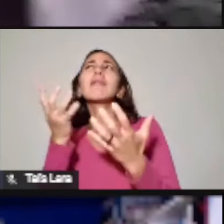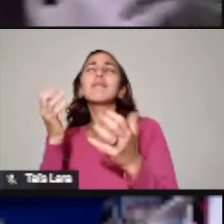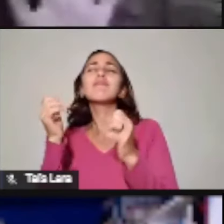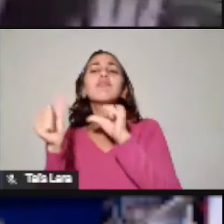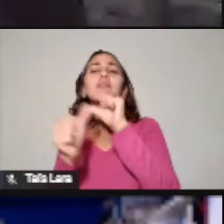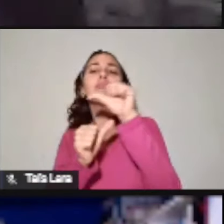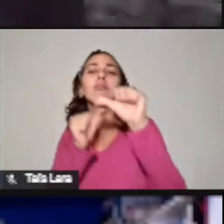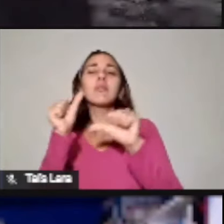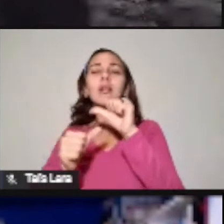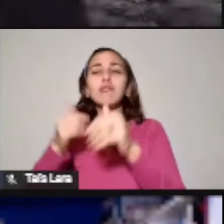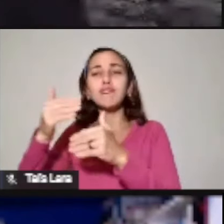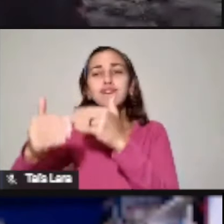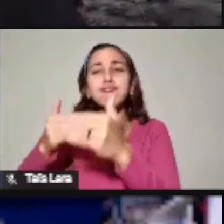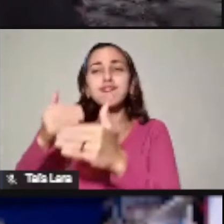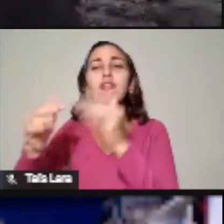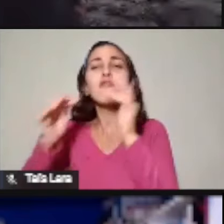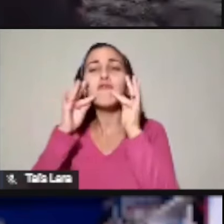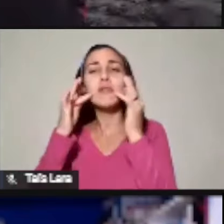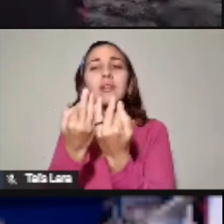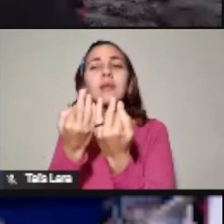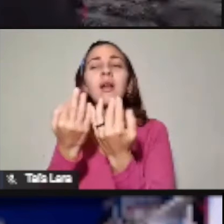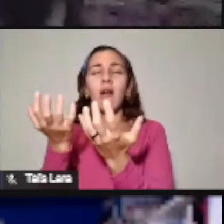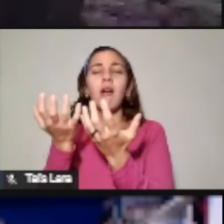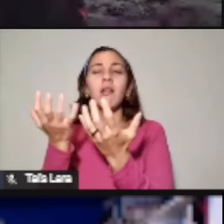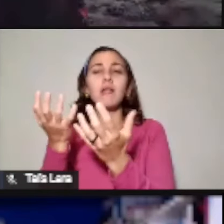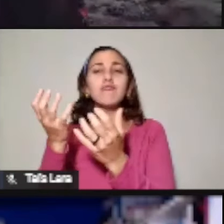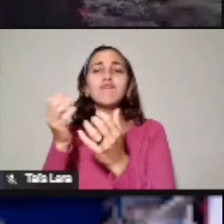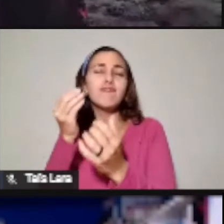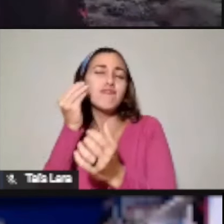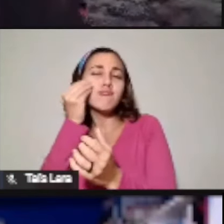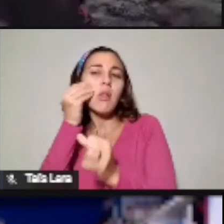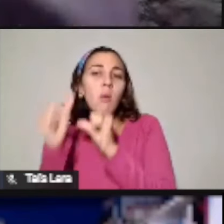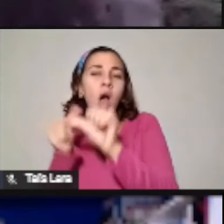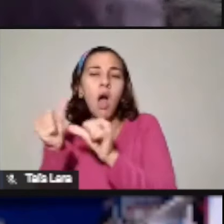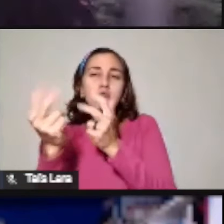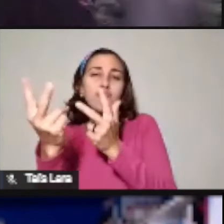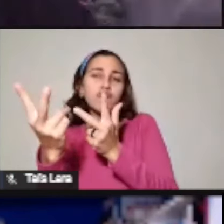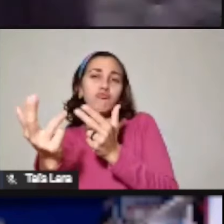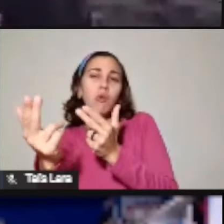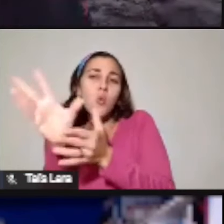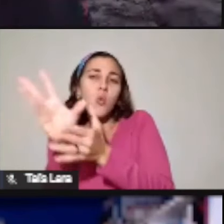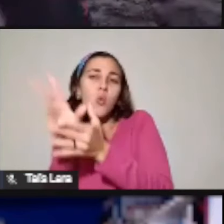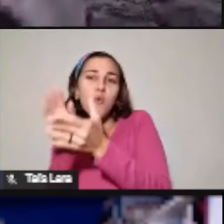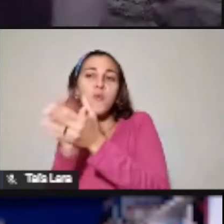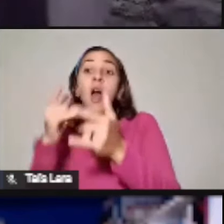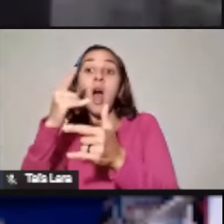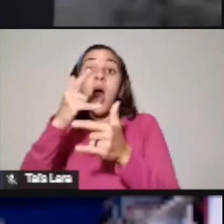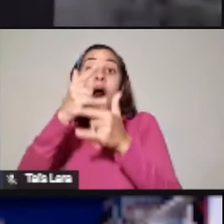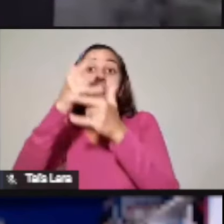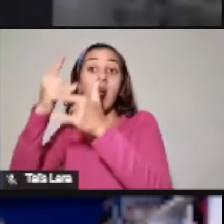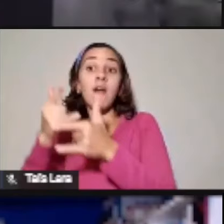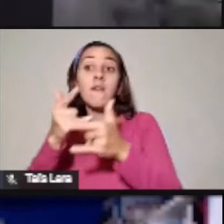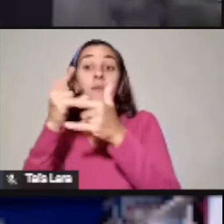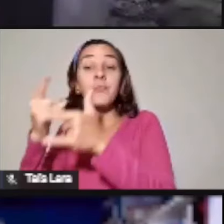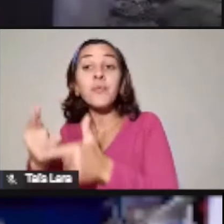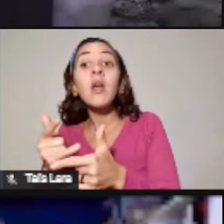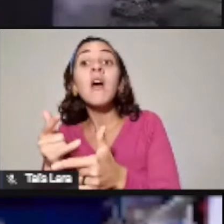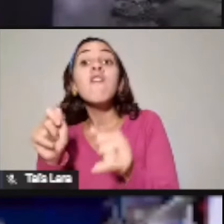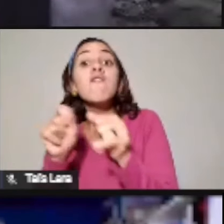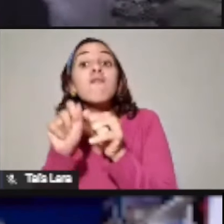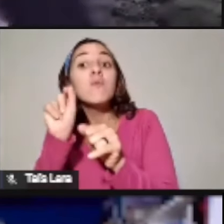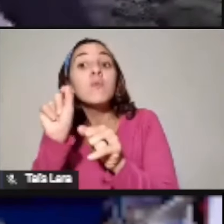quero tentar essa mudança aí que está rolando nessa live. Reúne todo mundo e tenta construir essas regras